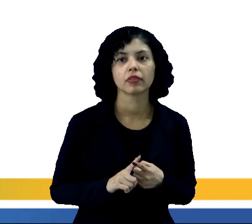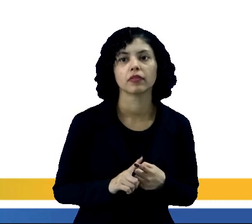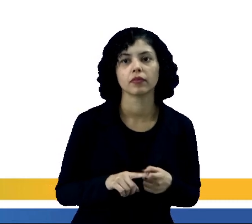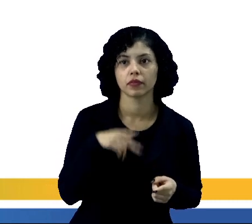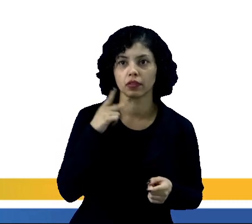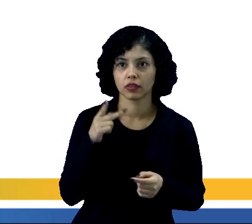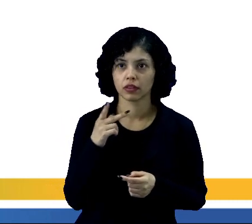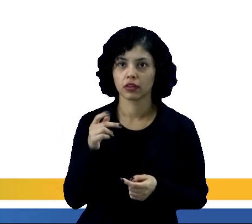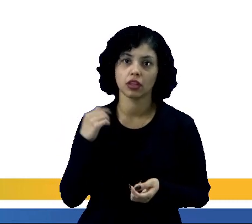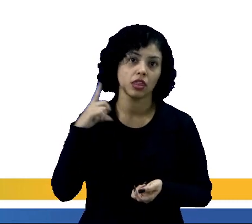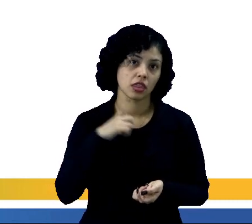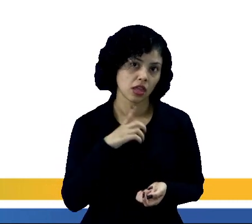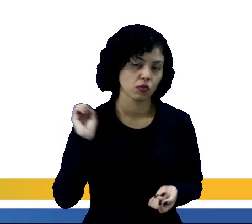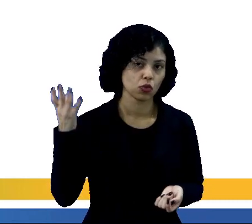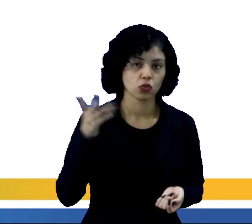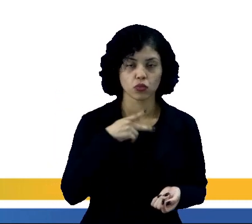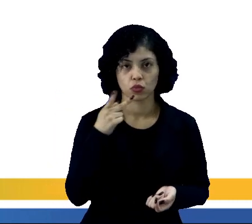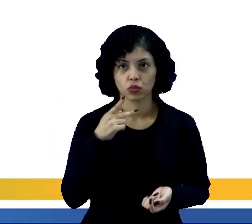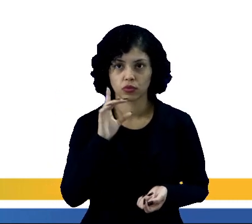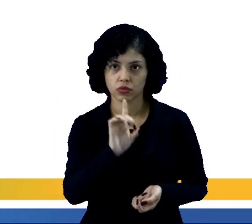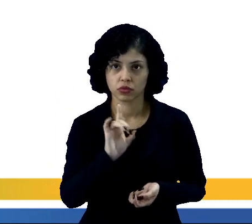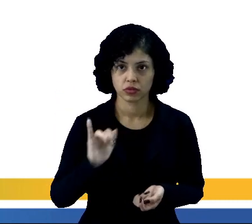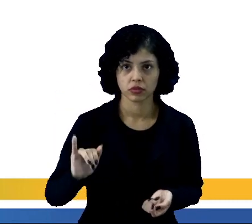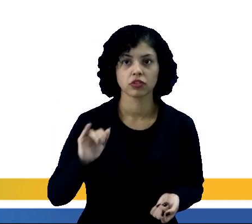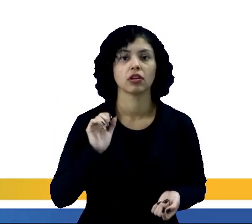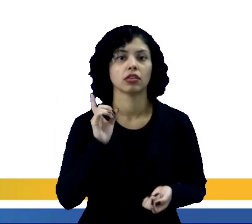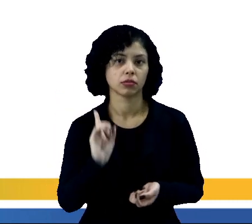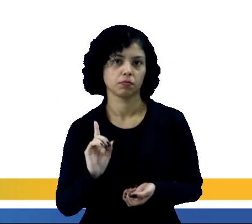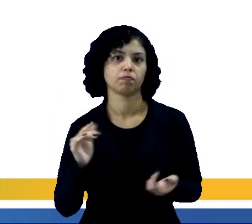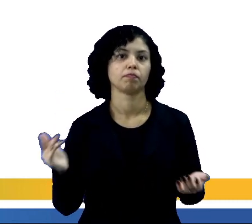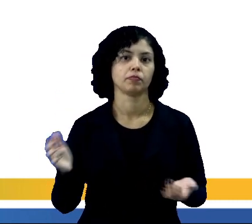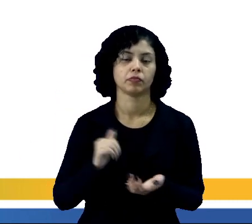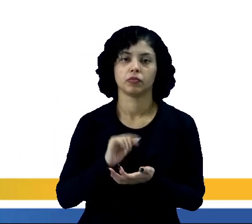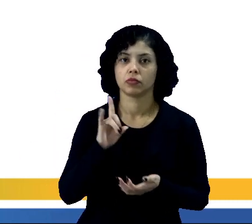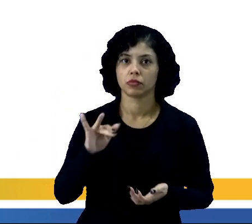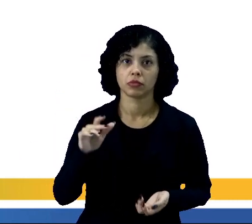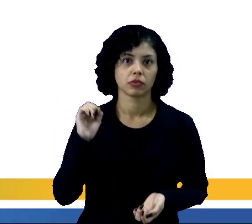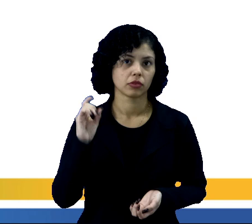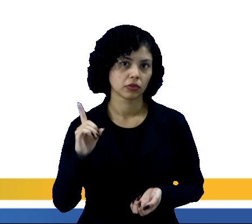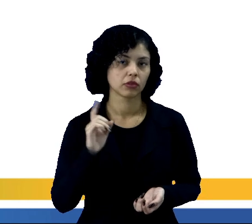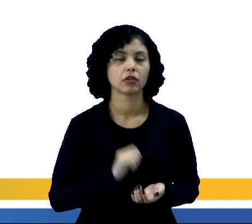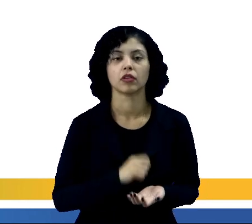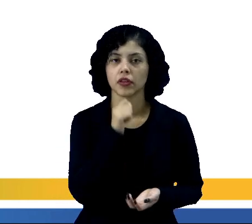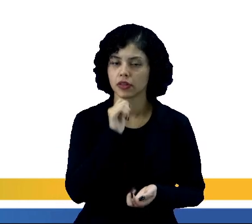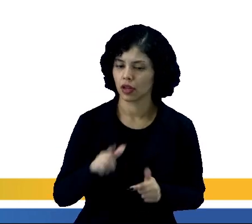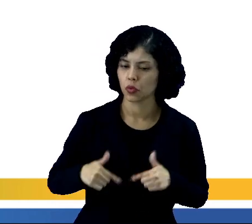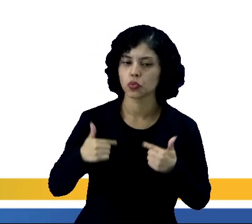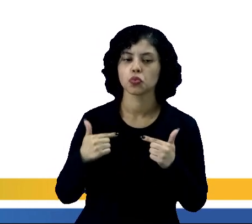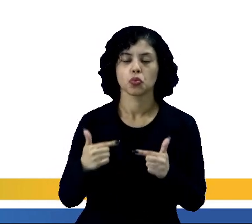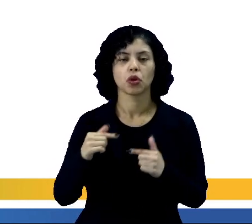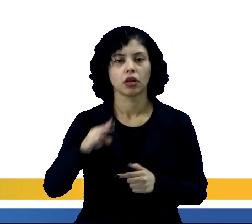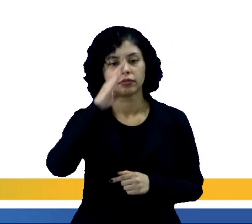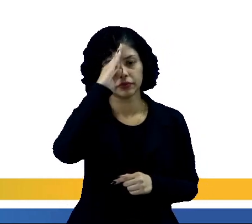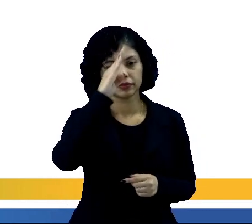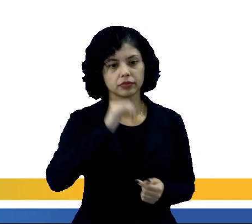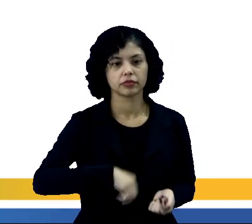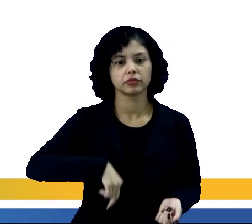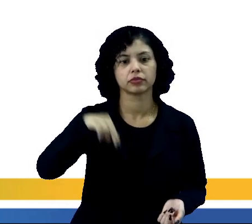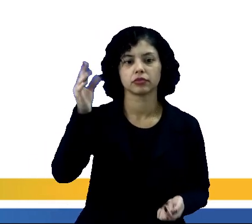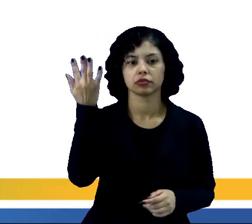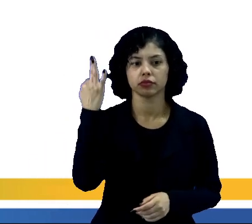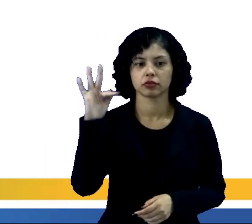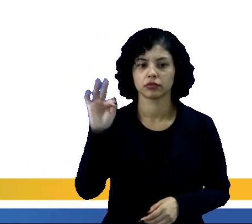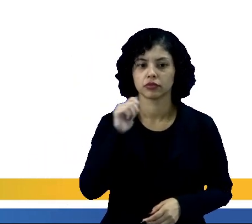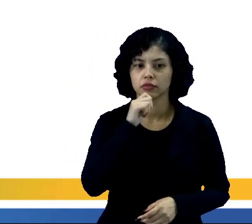que se ouve muito falar do dia D, né, o dia do desembarque das tropas aliadas ali, né, norte da França,